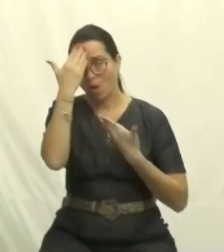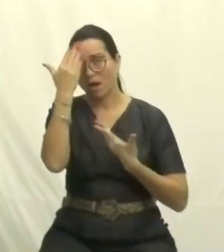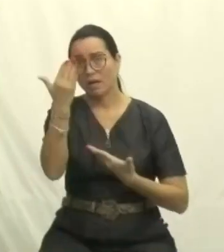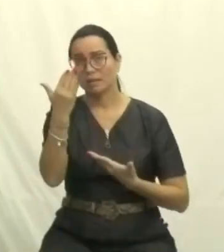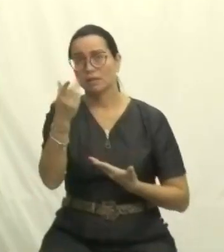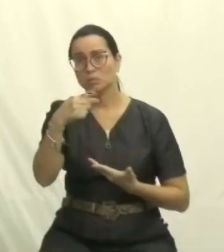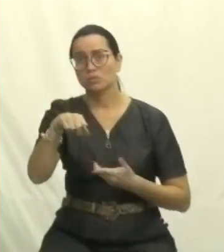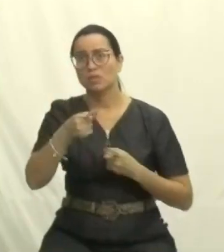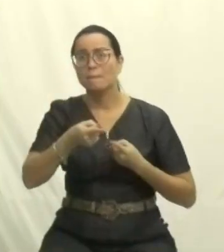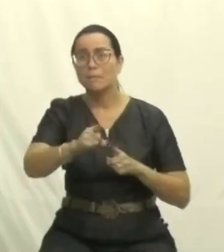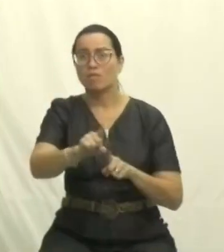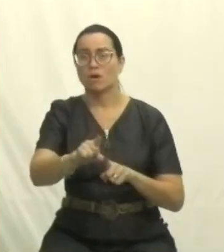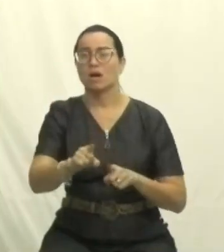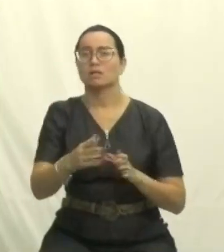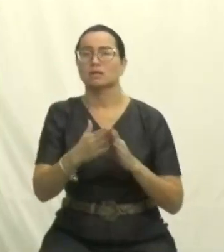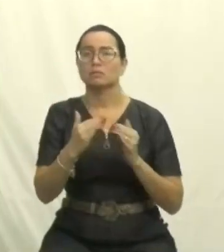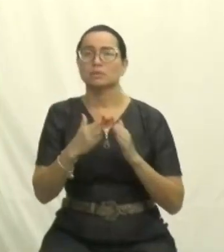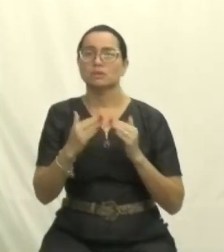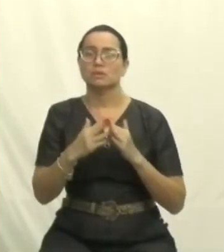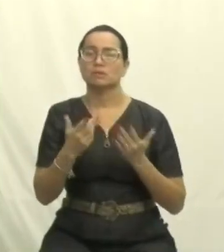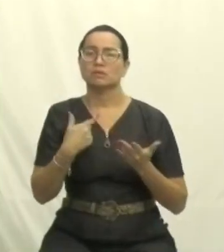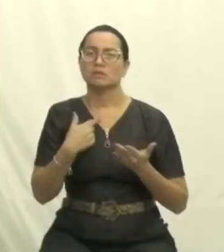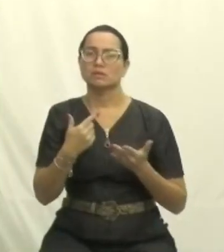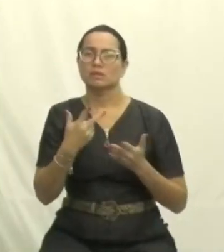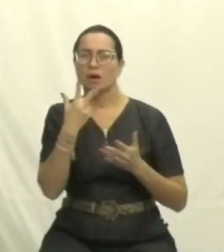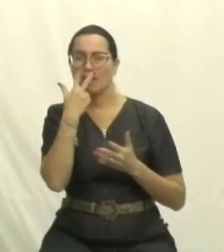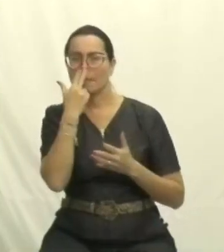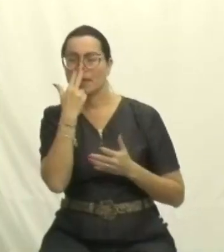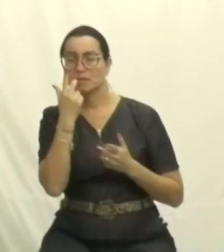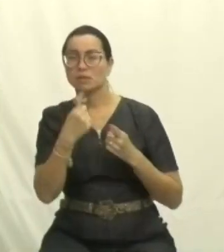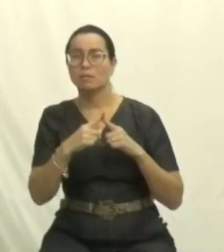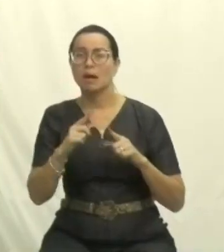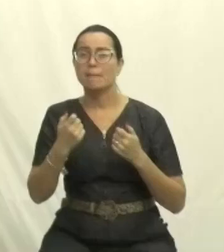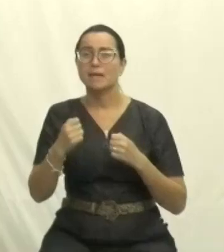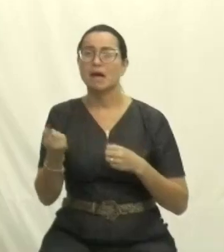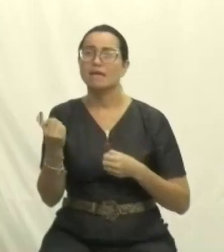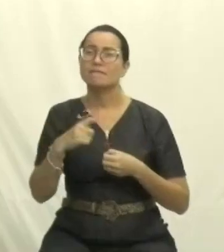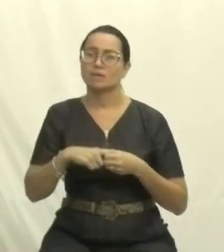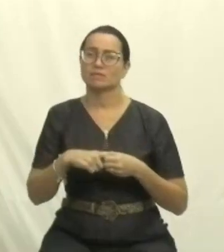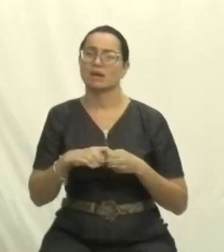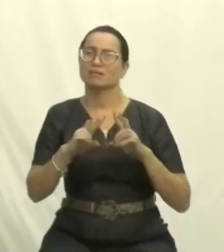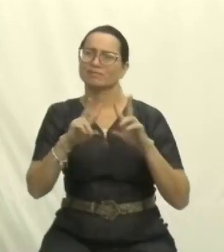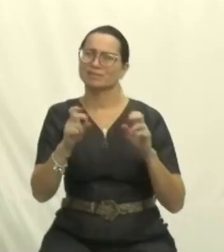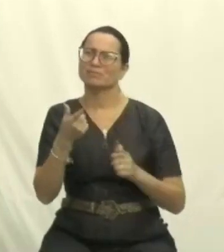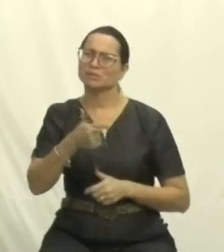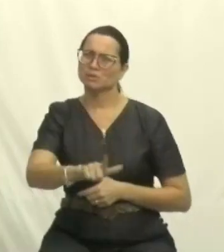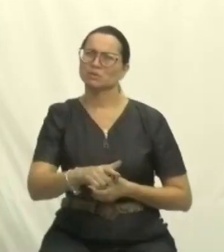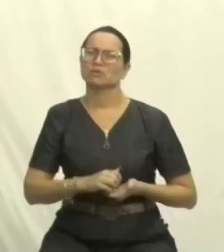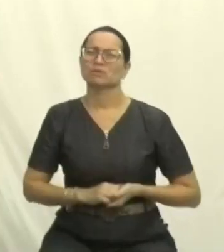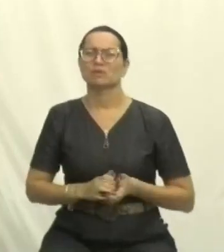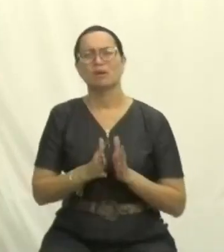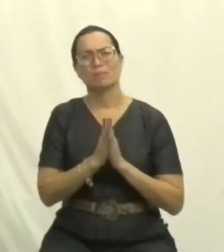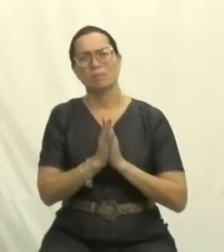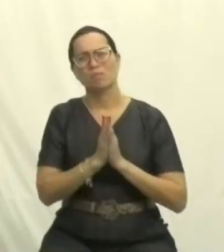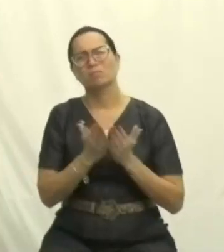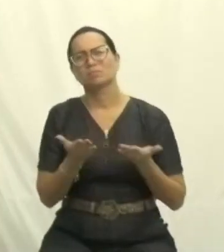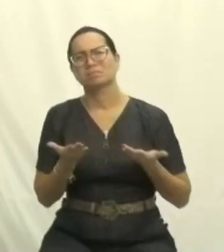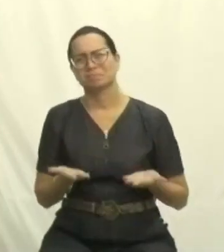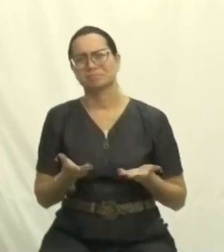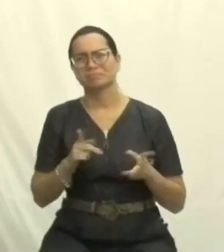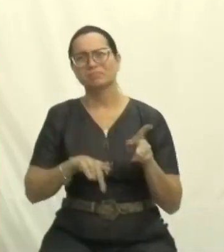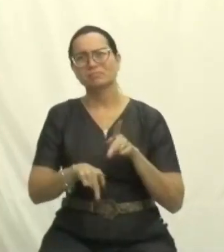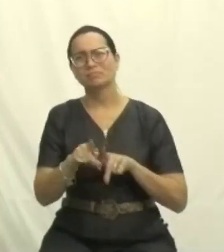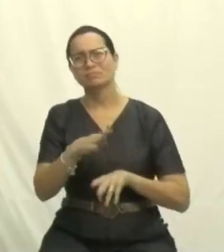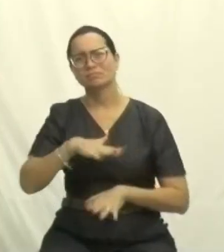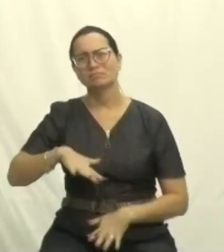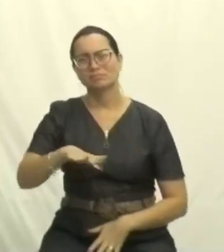ter provocado nesse requerimento, eu tinha colocado um requerimento parecido, mas a gente precisa voltar esse tema à tona, gente. Não vamos deixar ele morrer, não, porque a população dali,